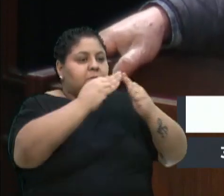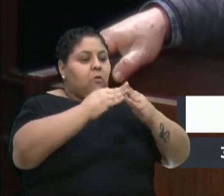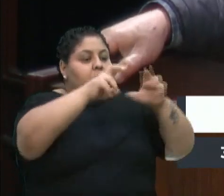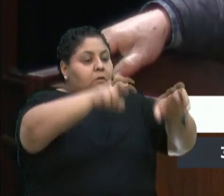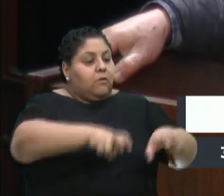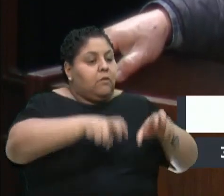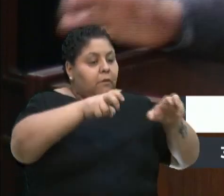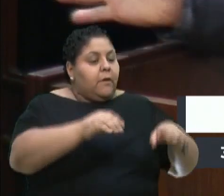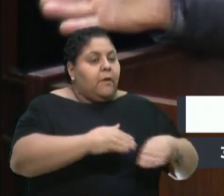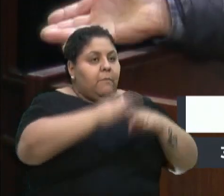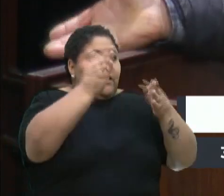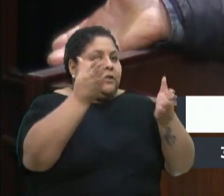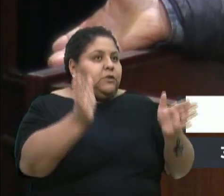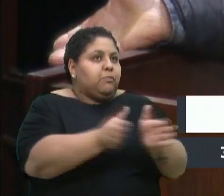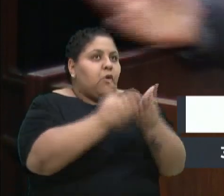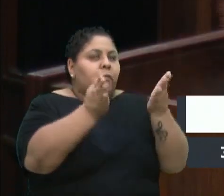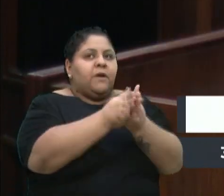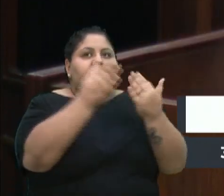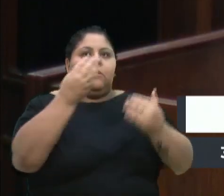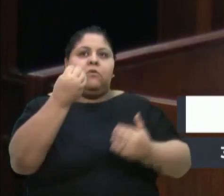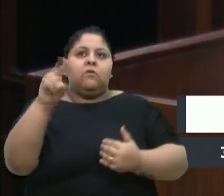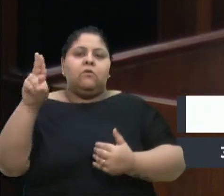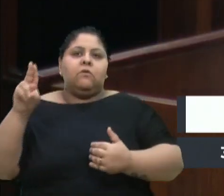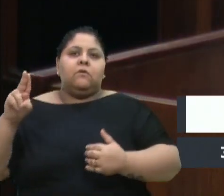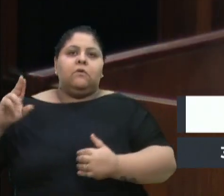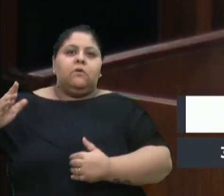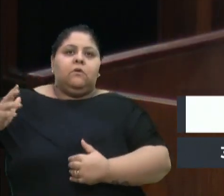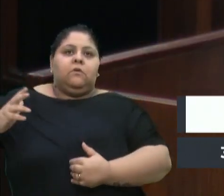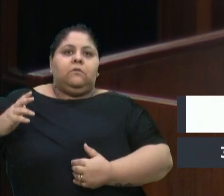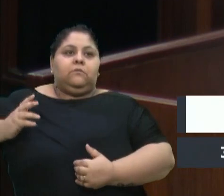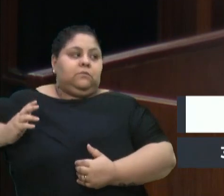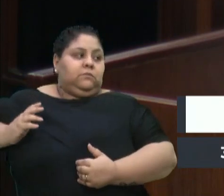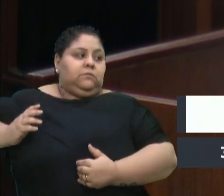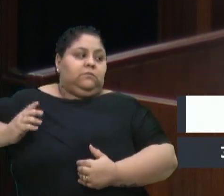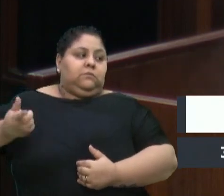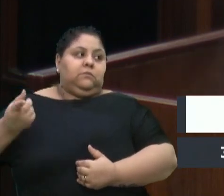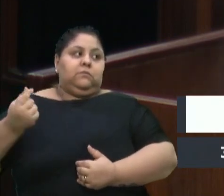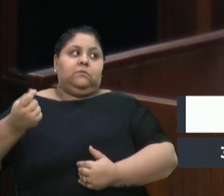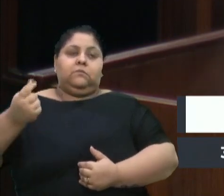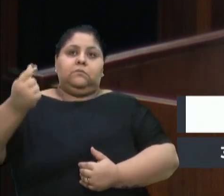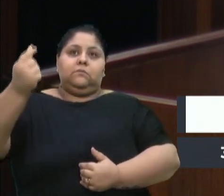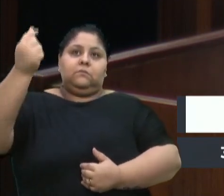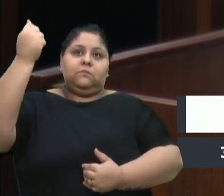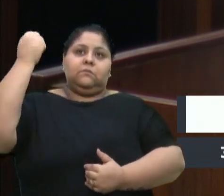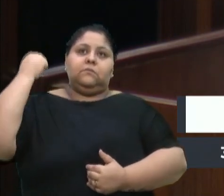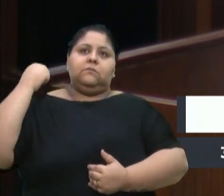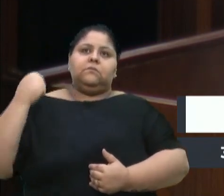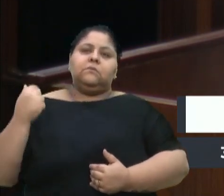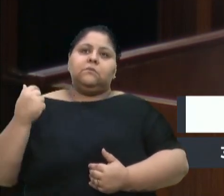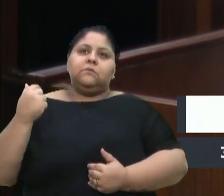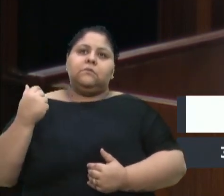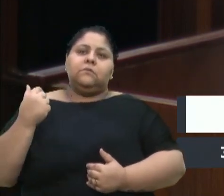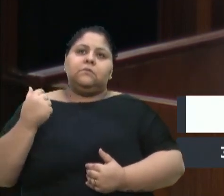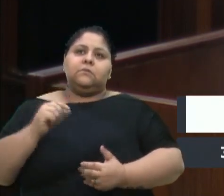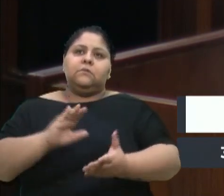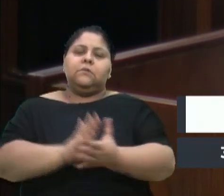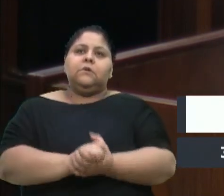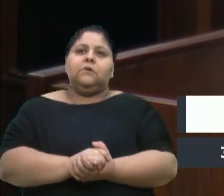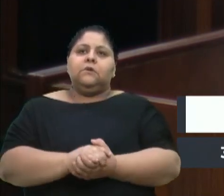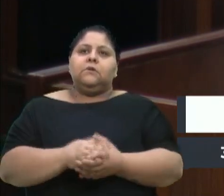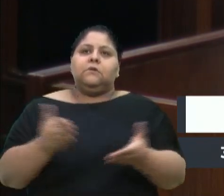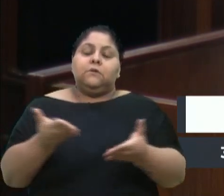é mais pobre, é mais rico? Não tive essa resposta, infelizmente. Mas eu vou levar conhecimento dos agricultores. Por que essa lei ainda